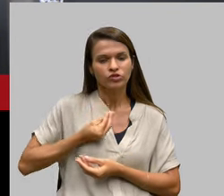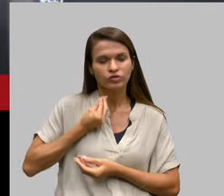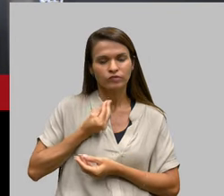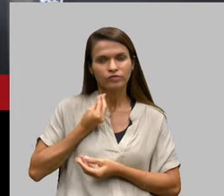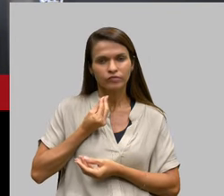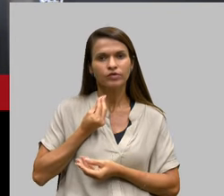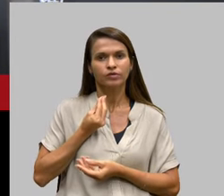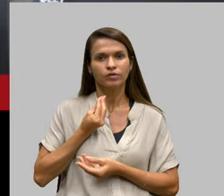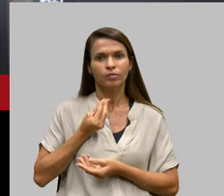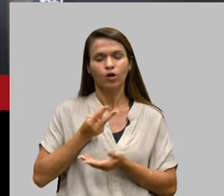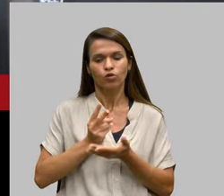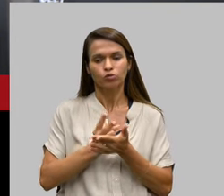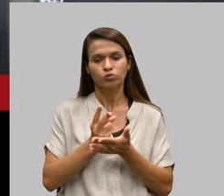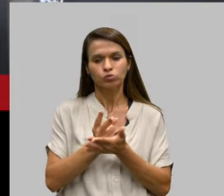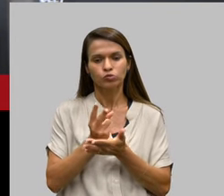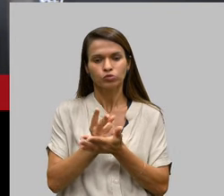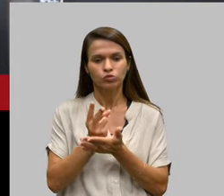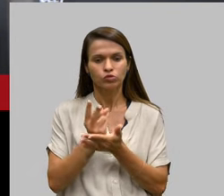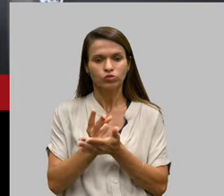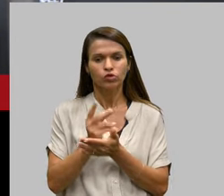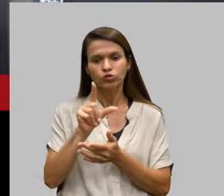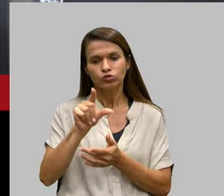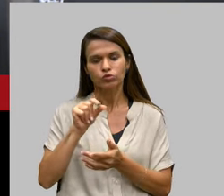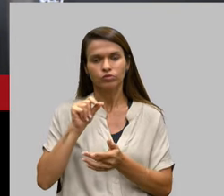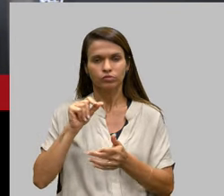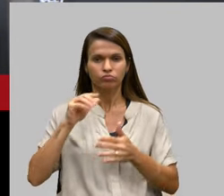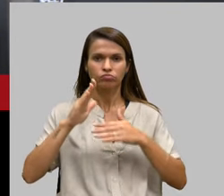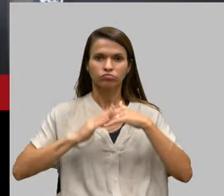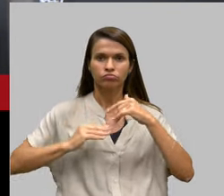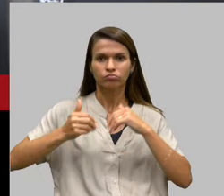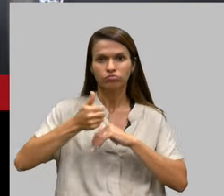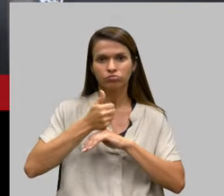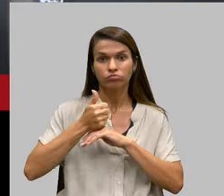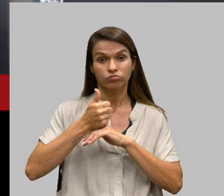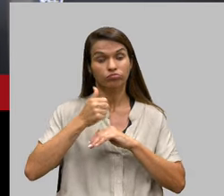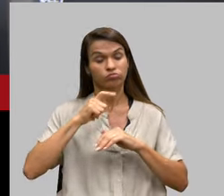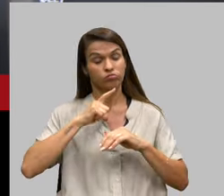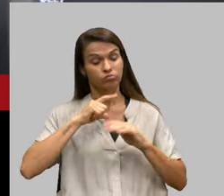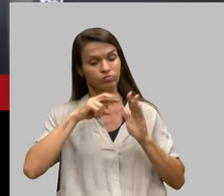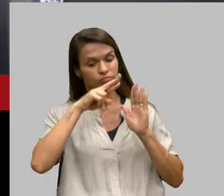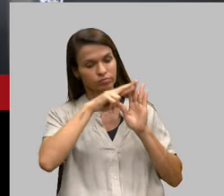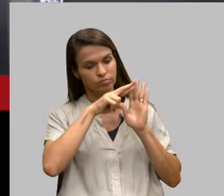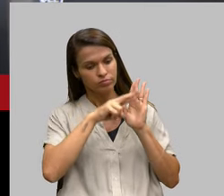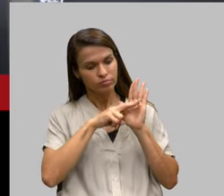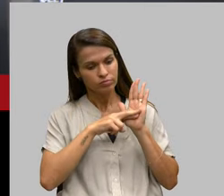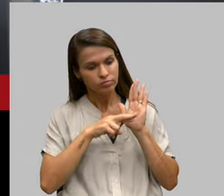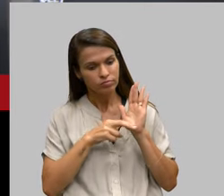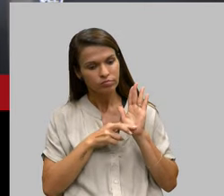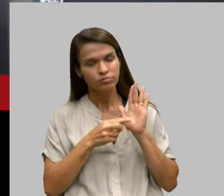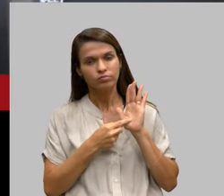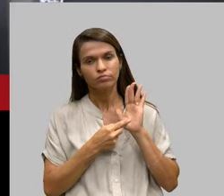nesse cenário haviam regras previamente estabelecidas que visavam proteger